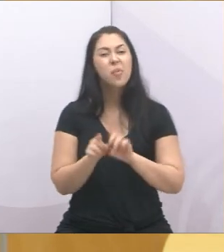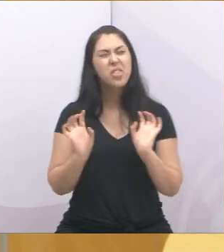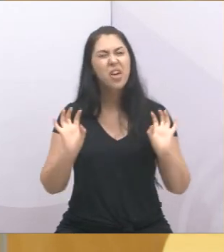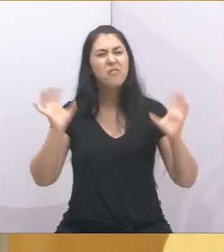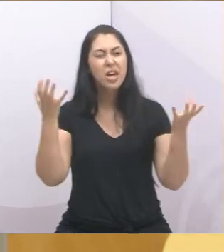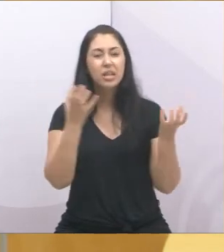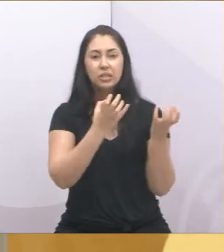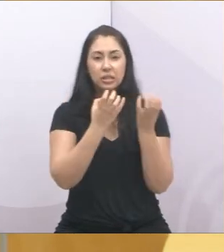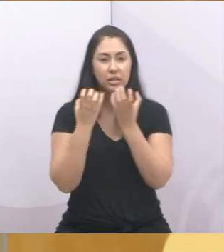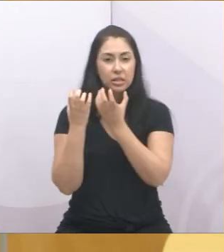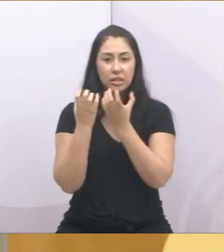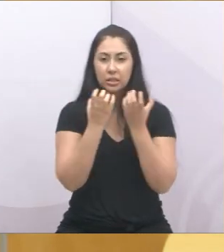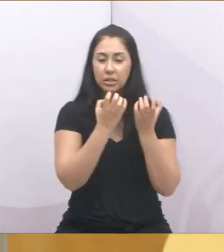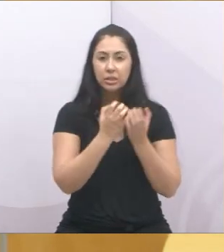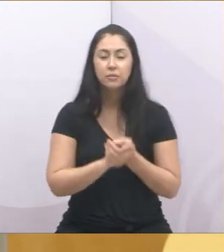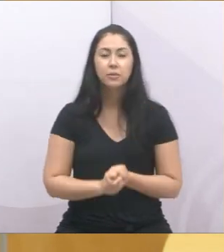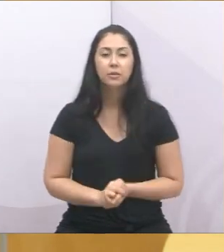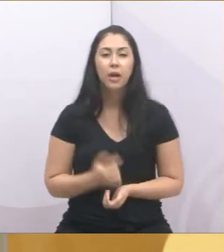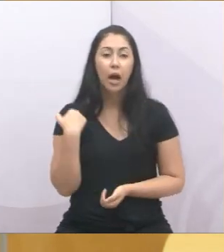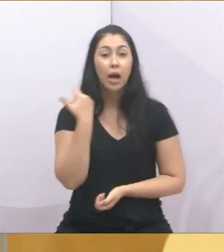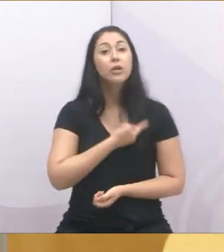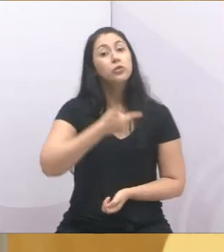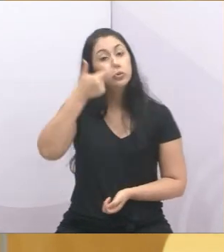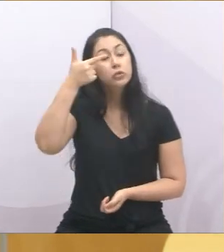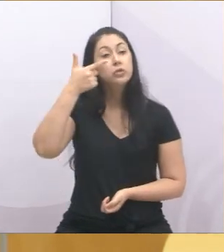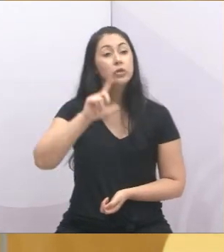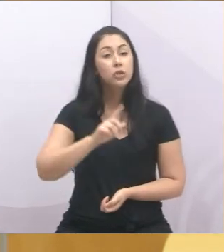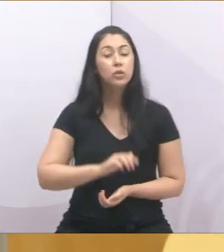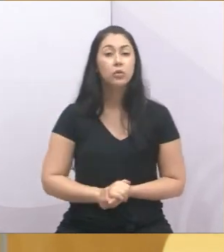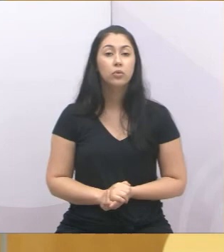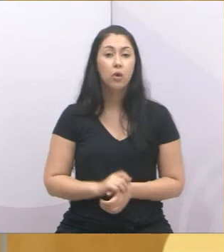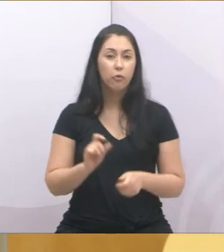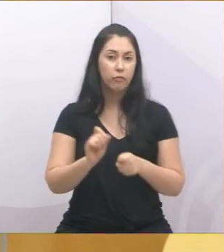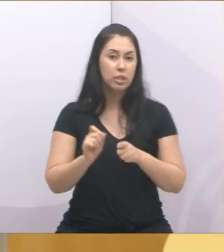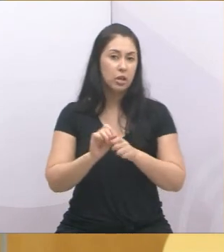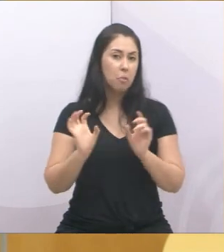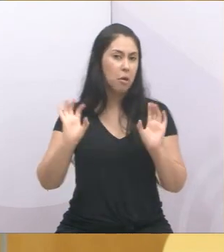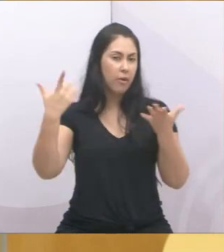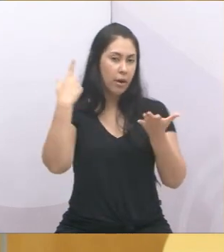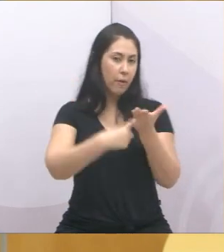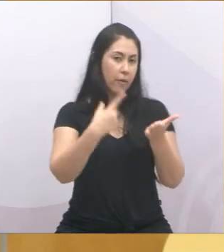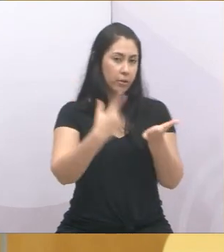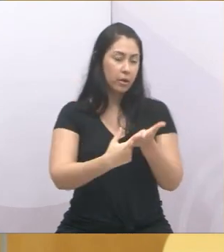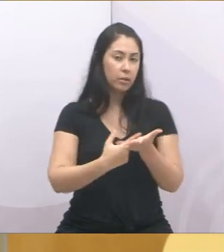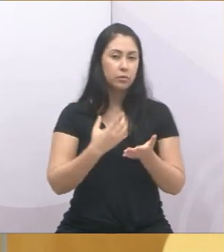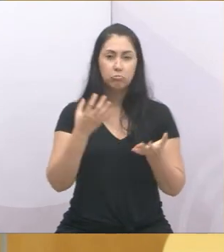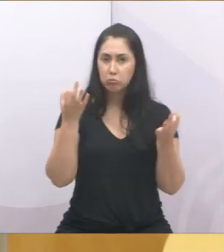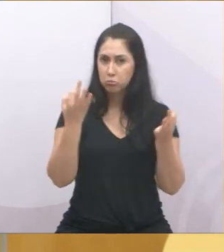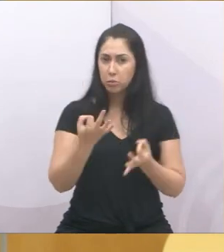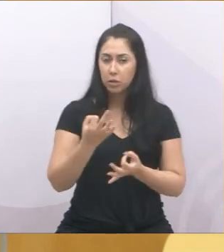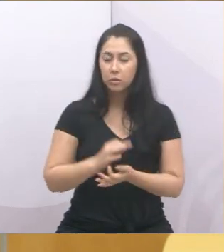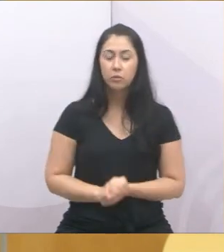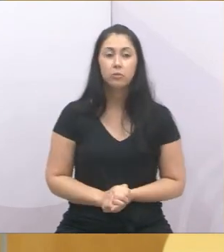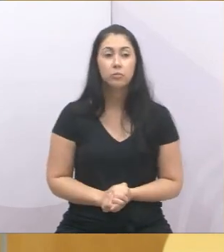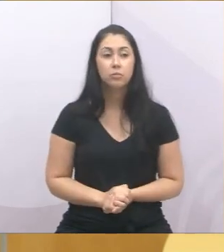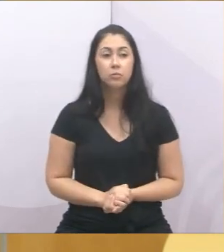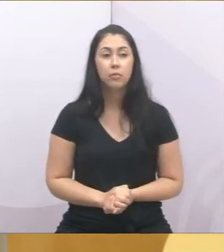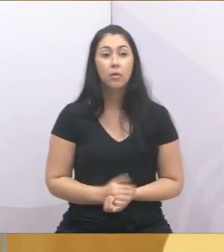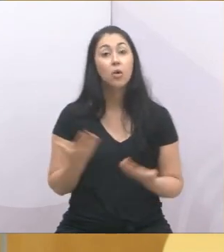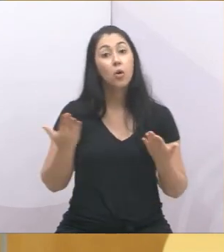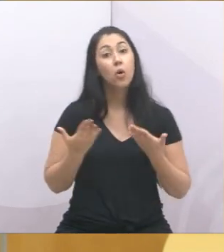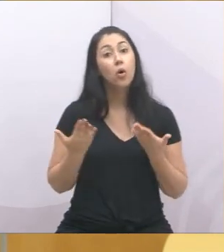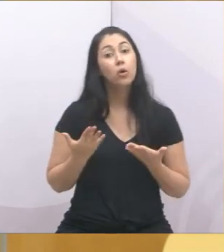da Igreja Católica, onde conseguimos encaixar a Festa do Milho no calendário oficial da Prefeitura, onde hoje a